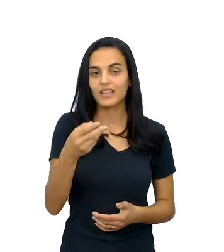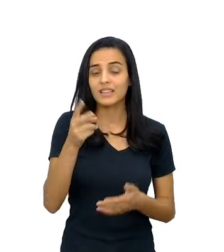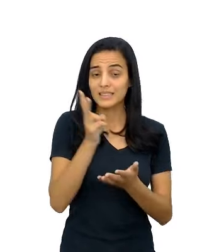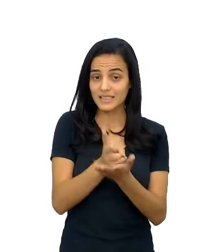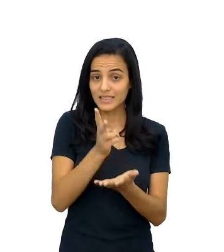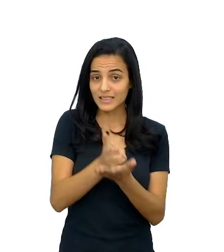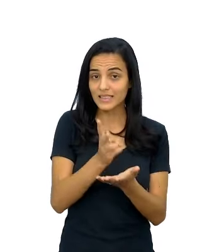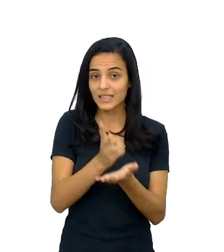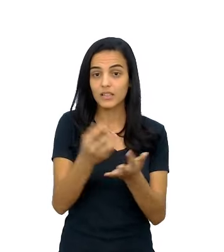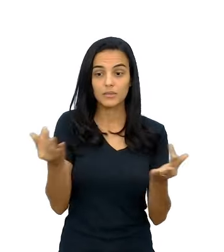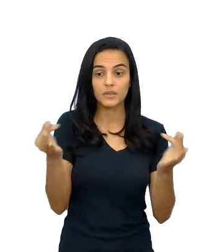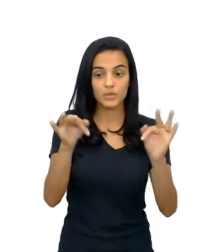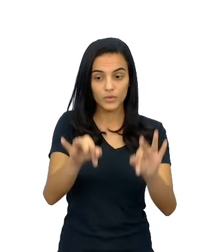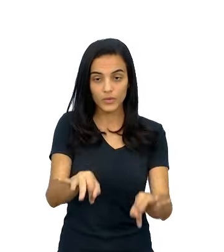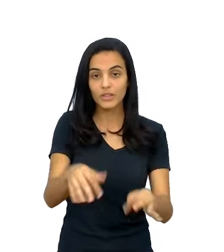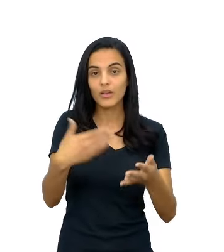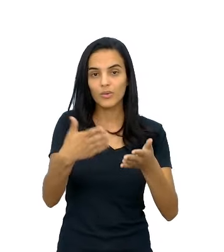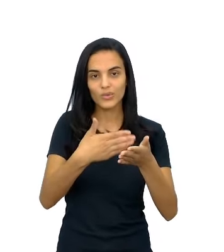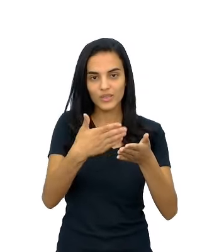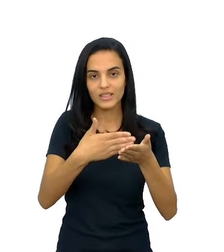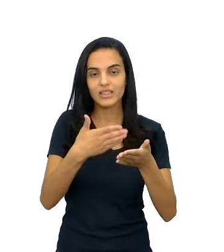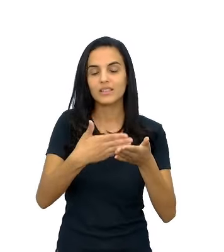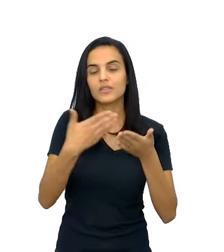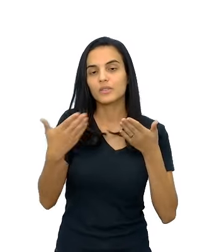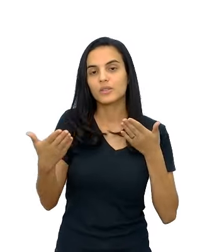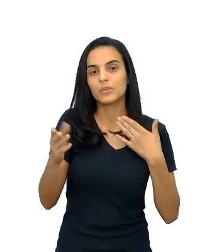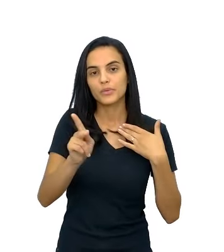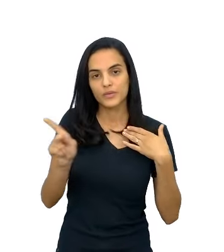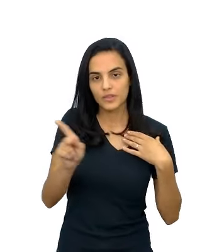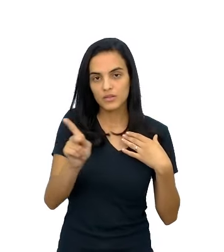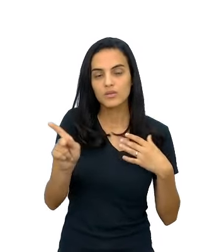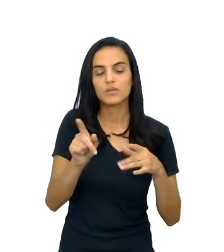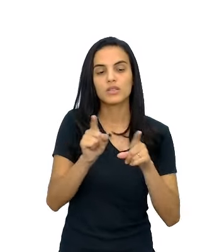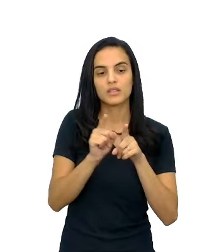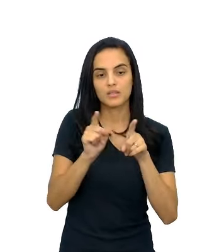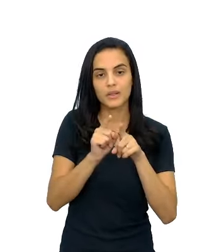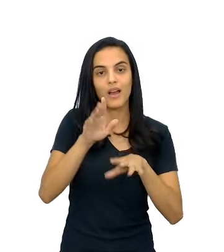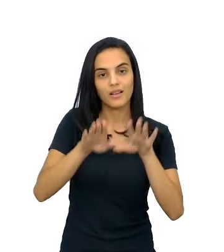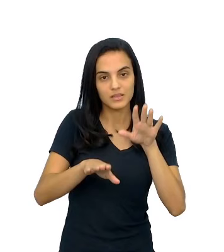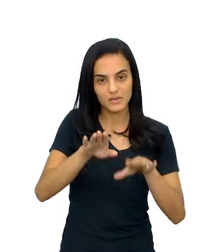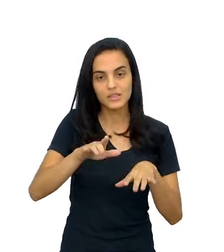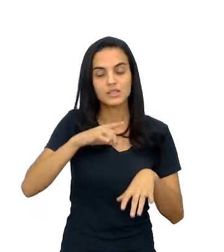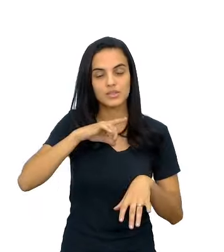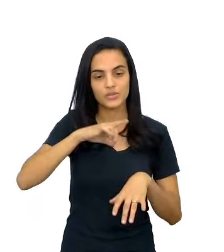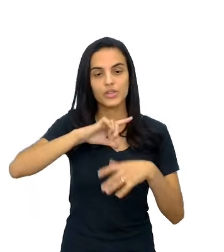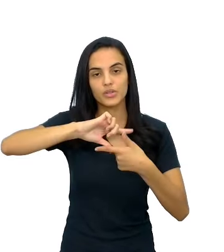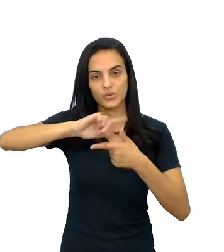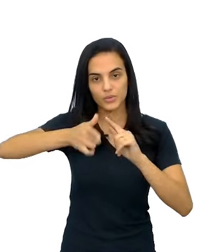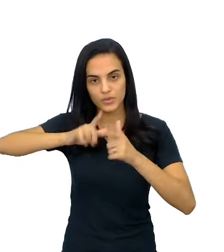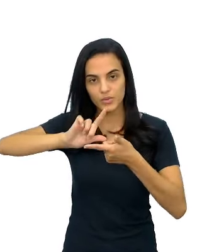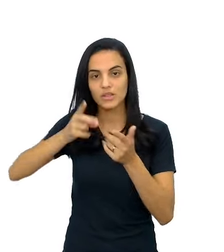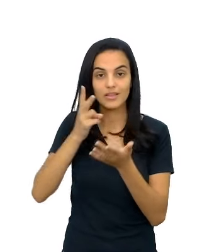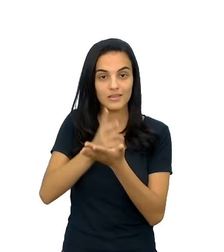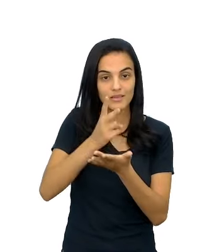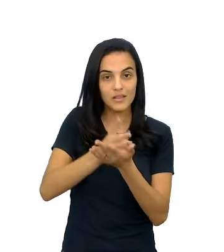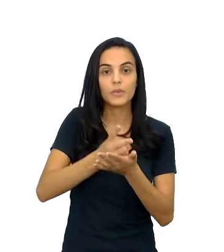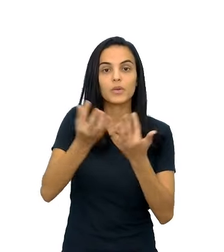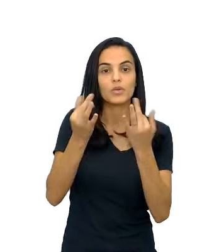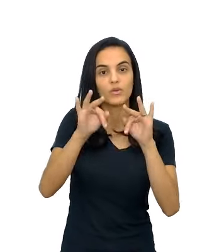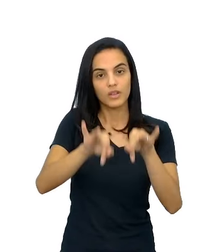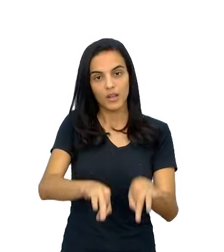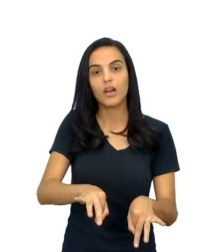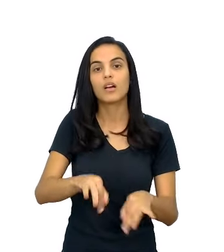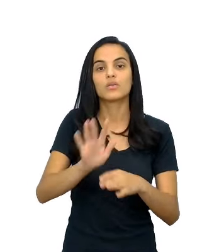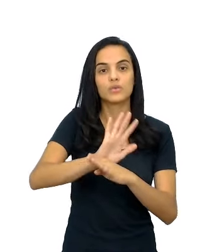ou no final do livro, né, enquanto professora também, né, às vezes a geometria estava sempre no final do livro, sempre no